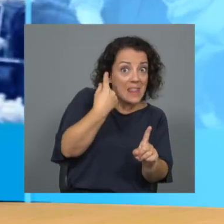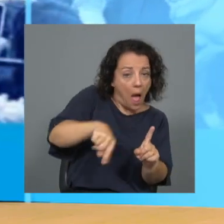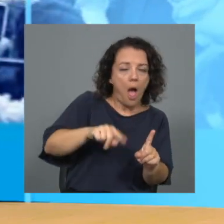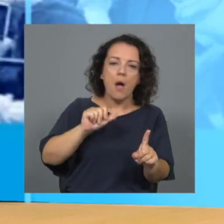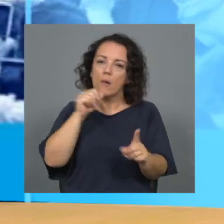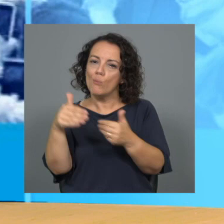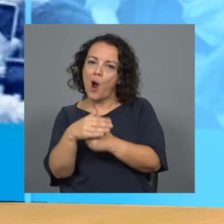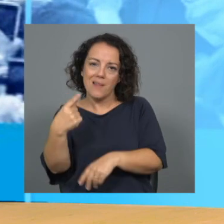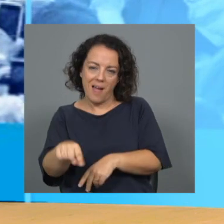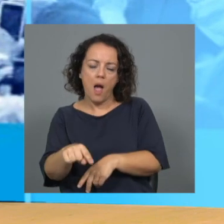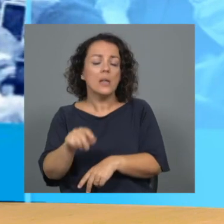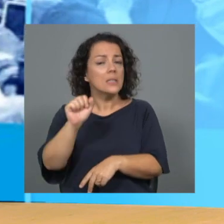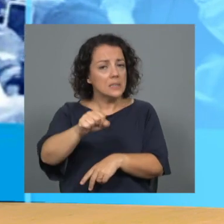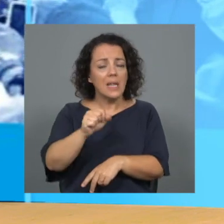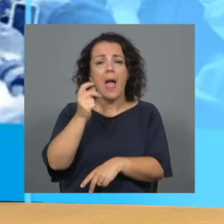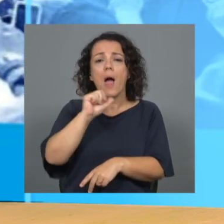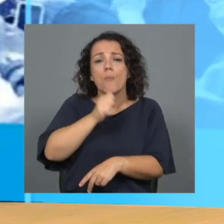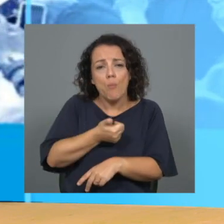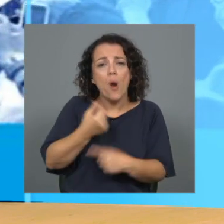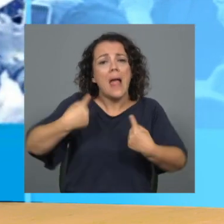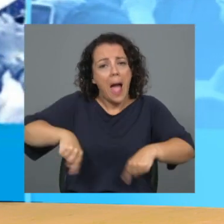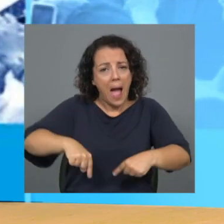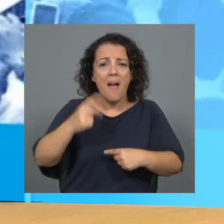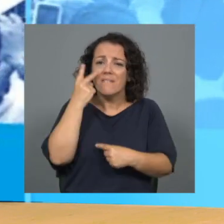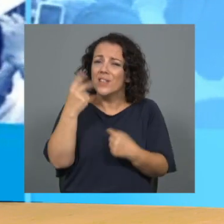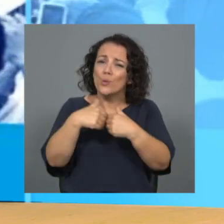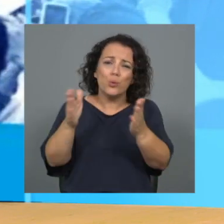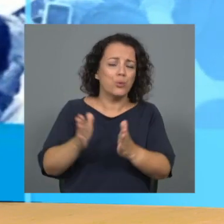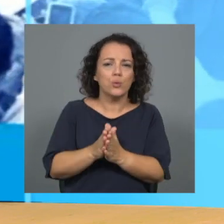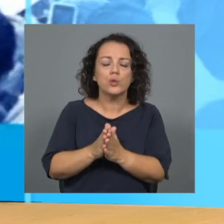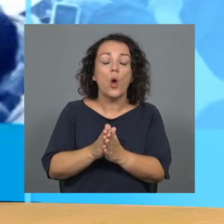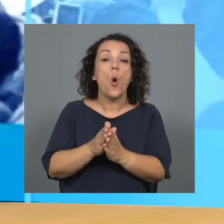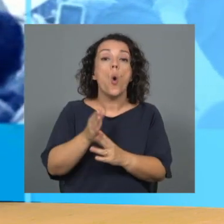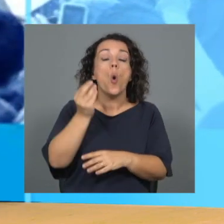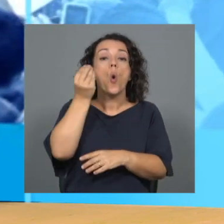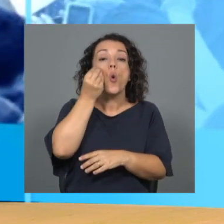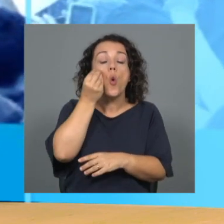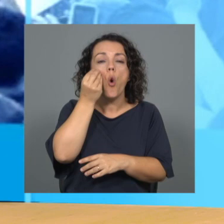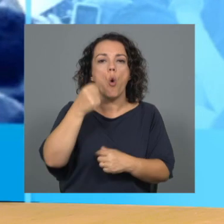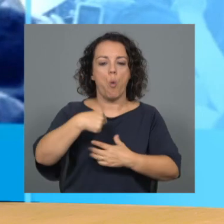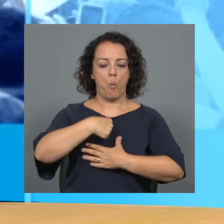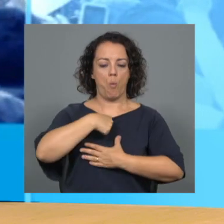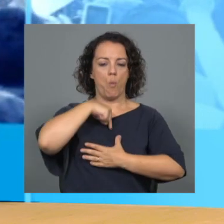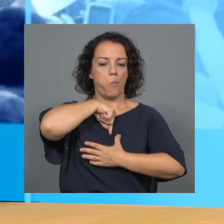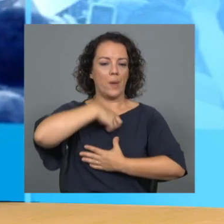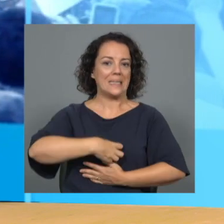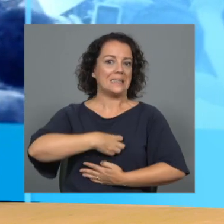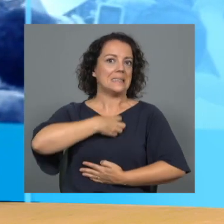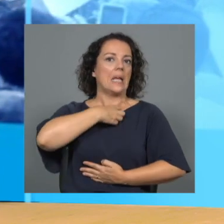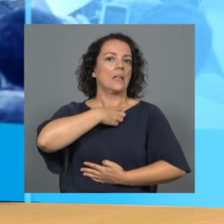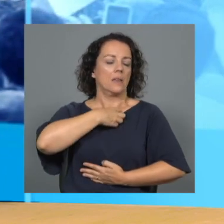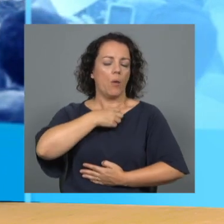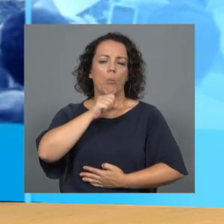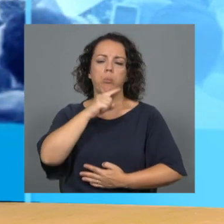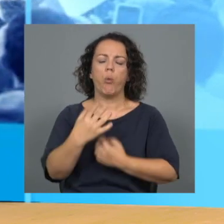vida de todos. Agora, a forma como lidamos com ela é que isso varia. Pode influenciar, portanto, o nosso